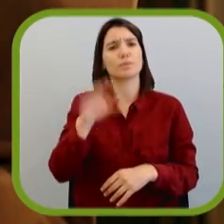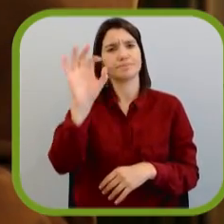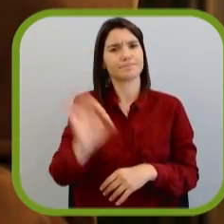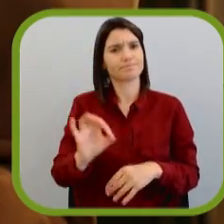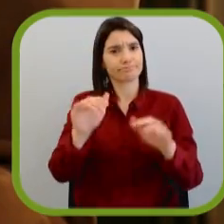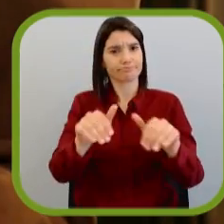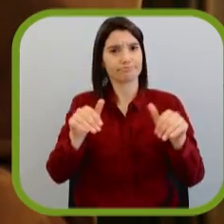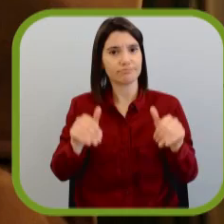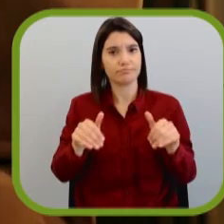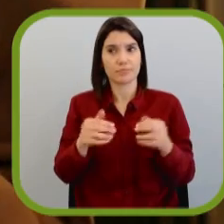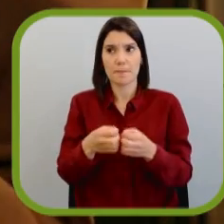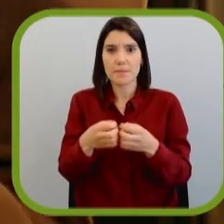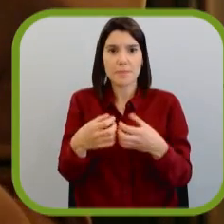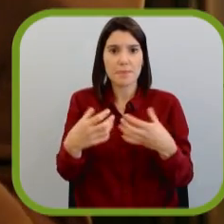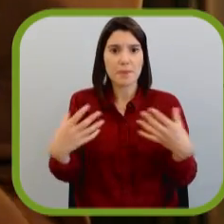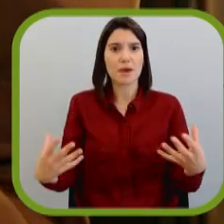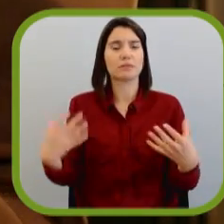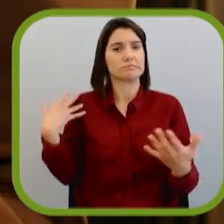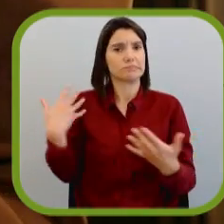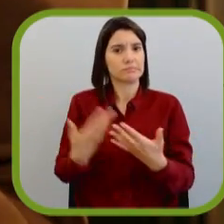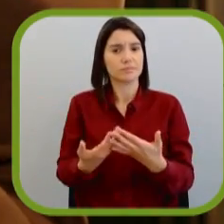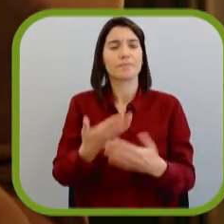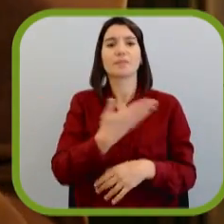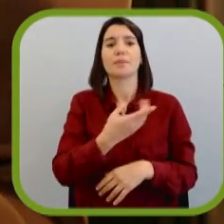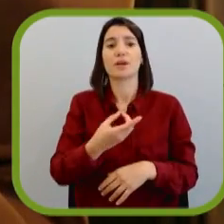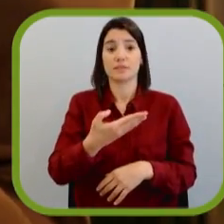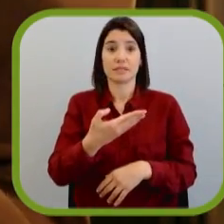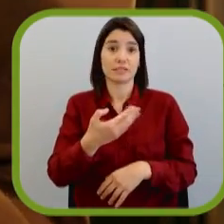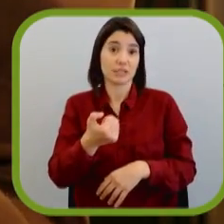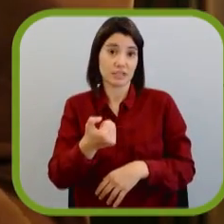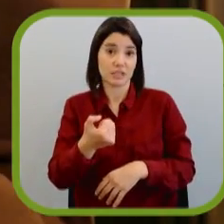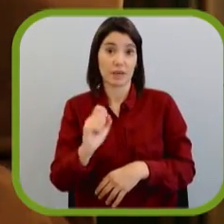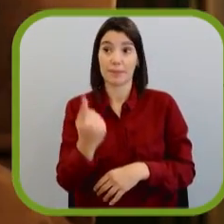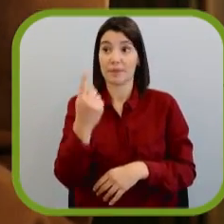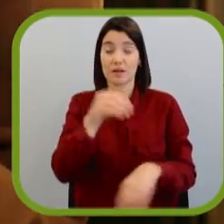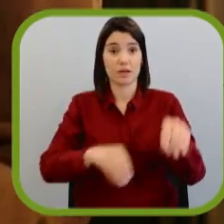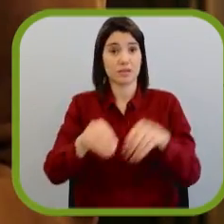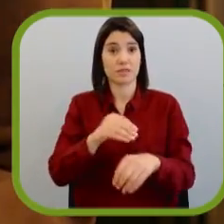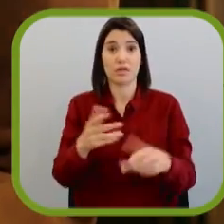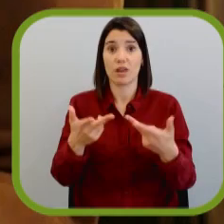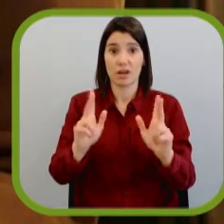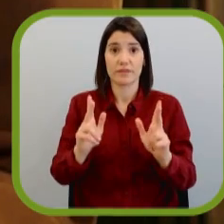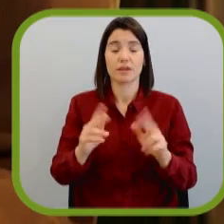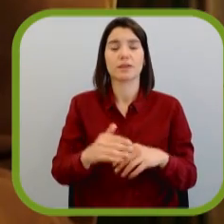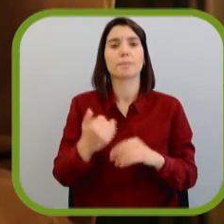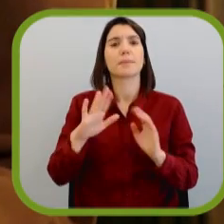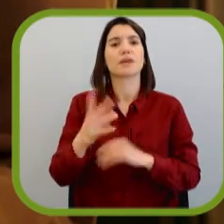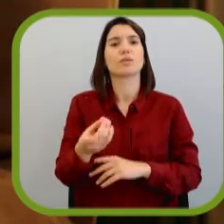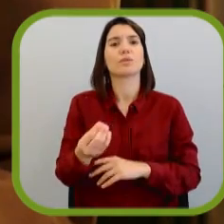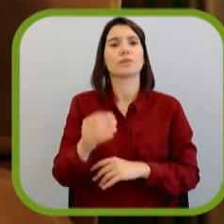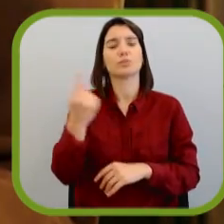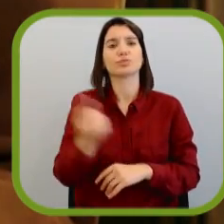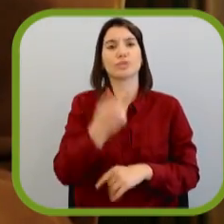taxa de abstenção em Portugal tem vindo a aumentar ao longo dos anos. Em 1975, nas primeiras eleições livres, mais